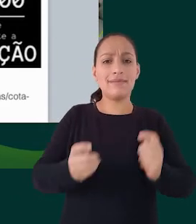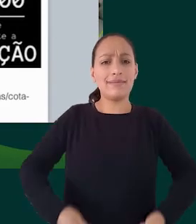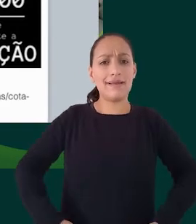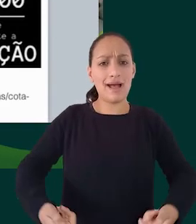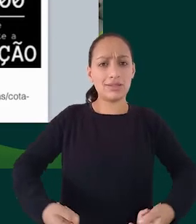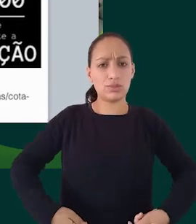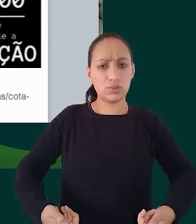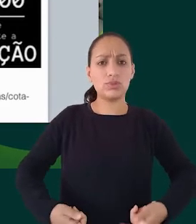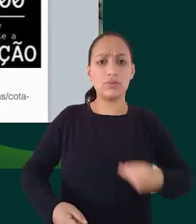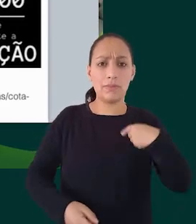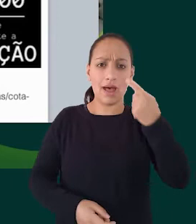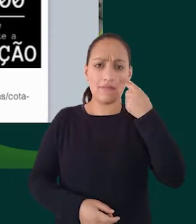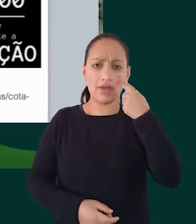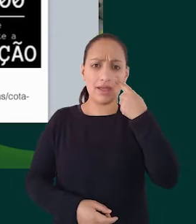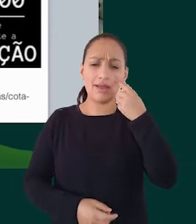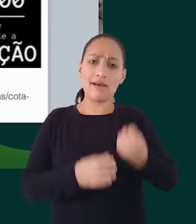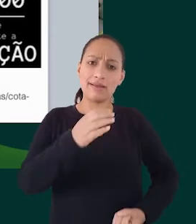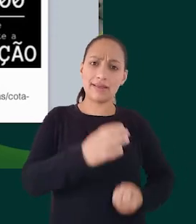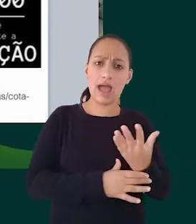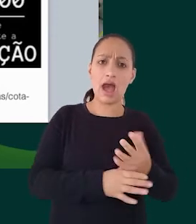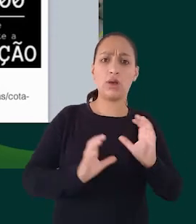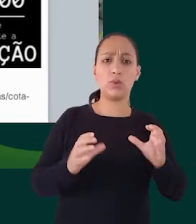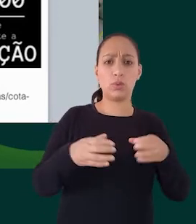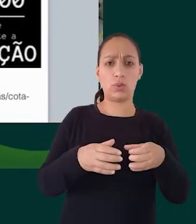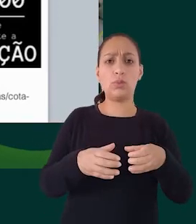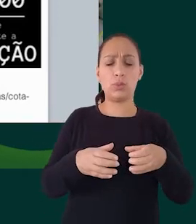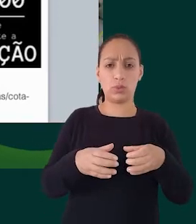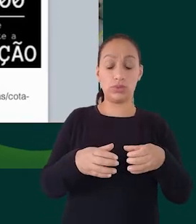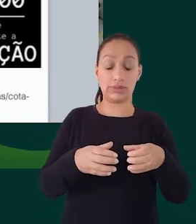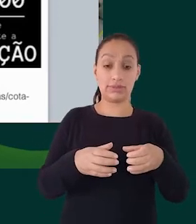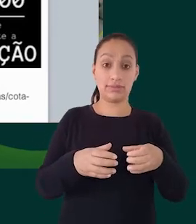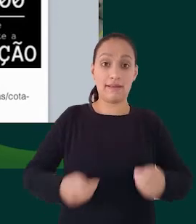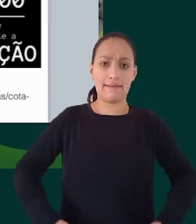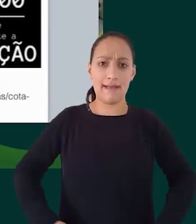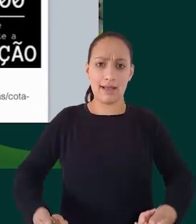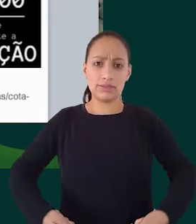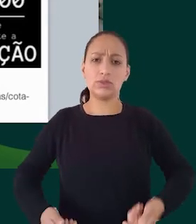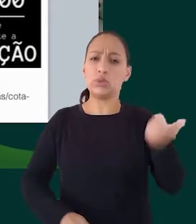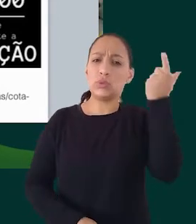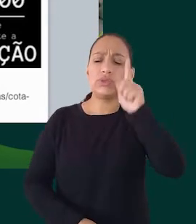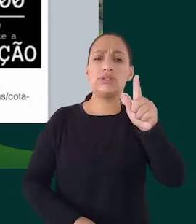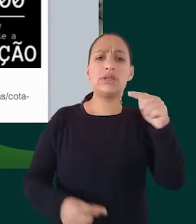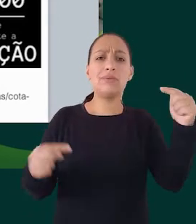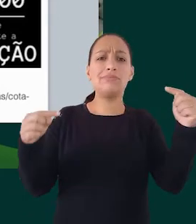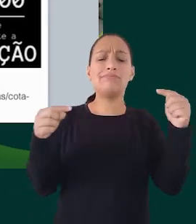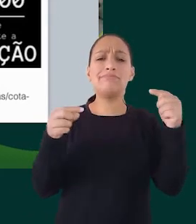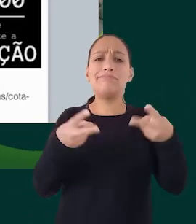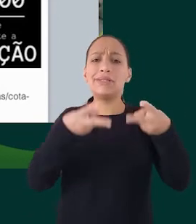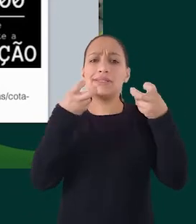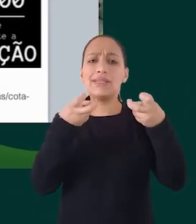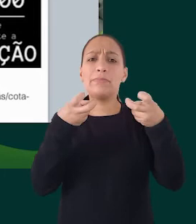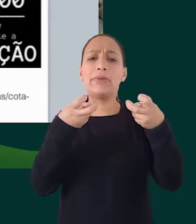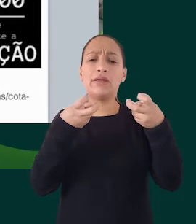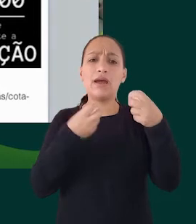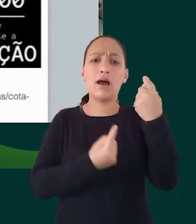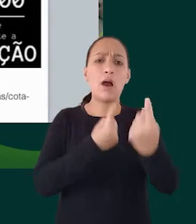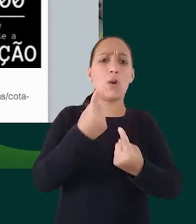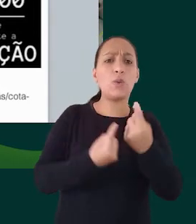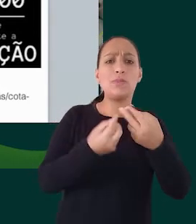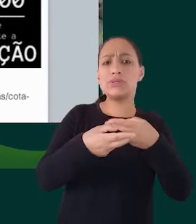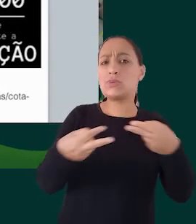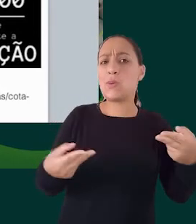né, ao criar grupos de gastos, conseguiu se identificar algumas